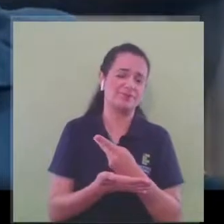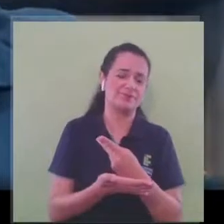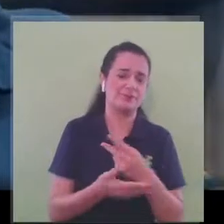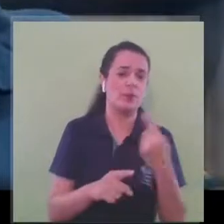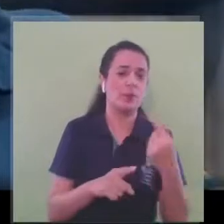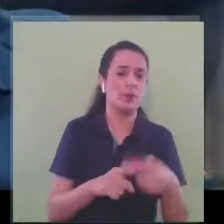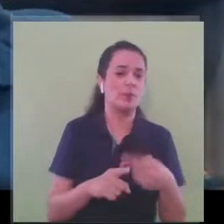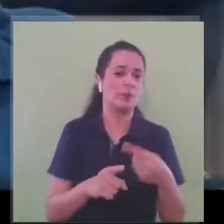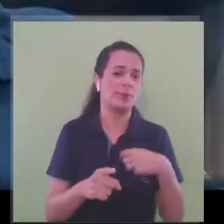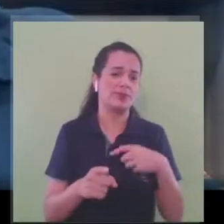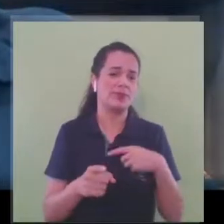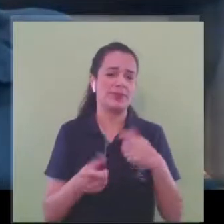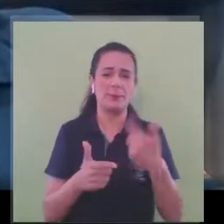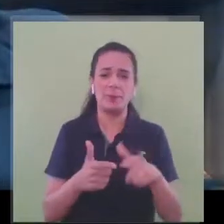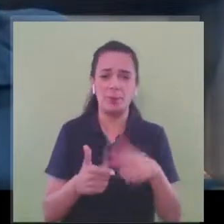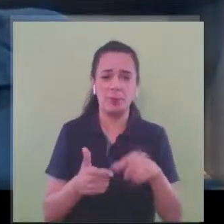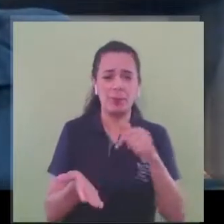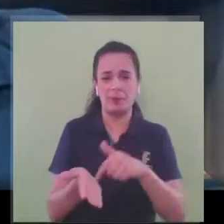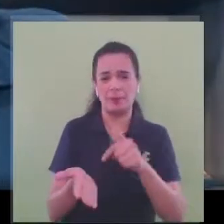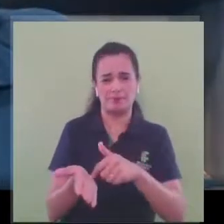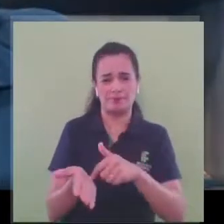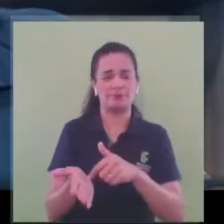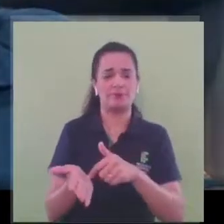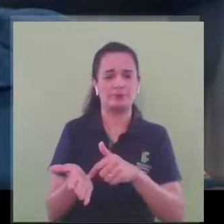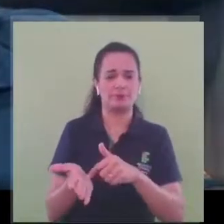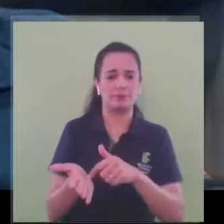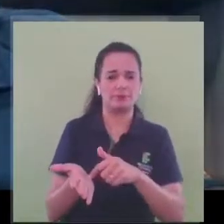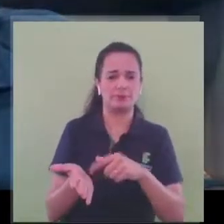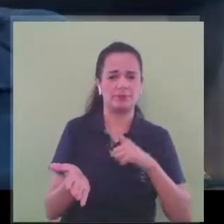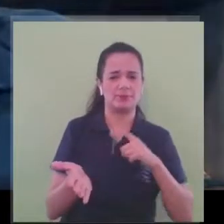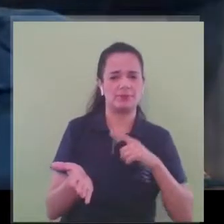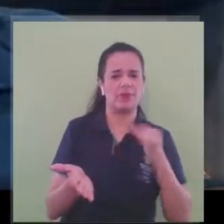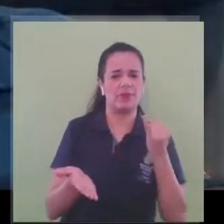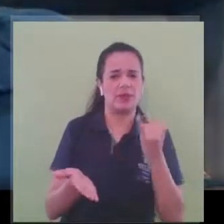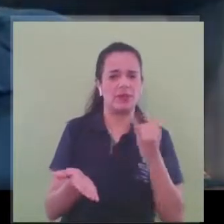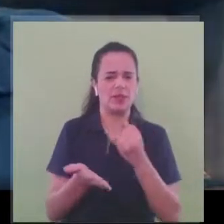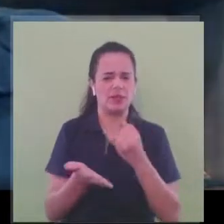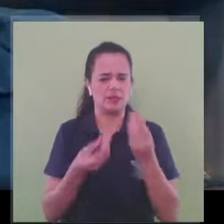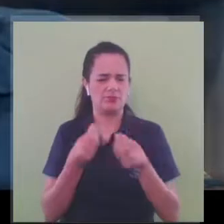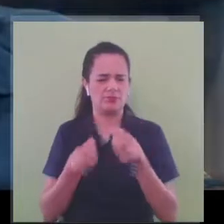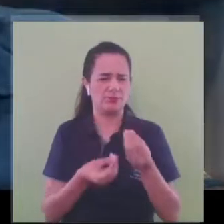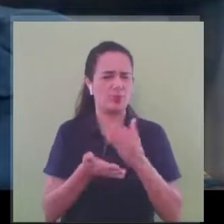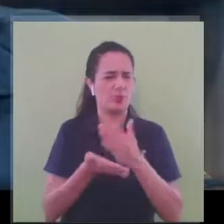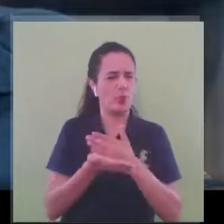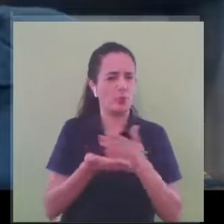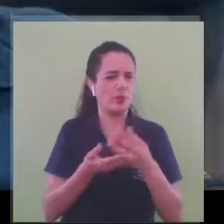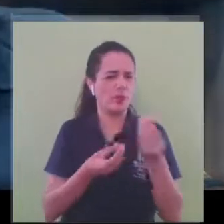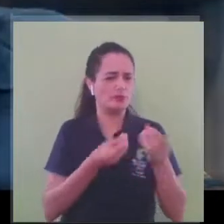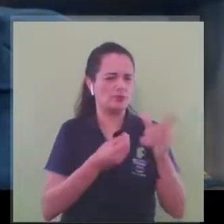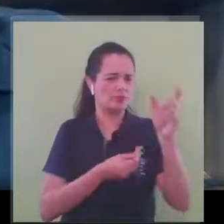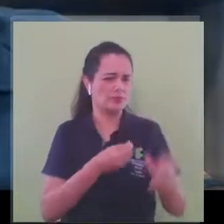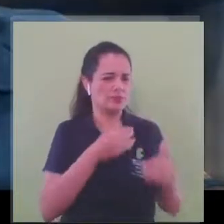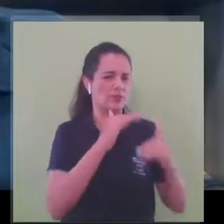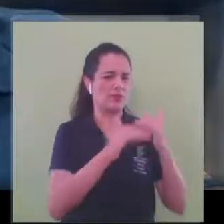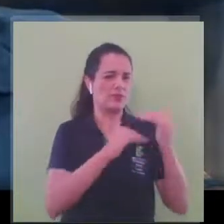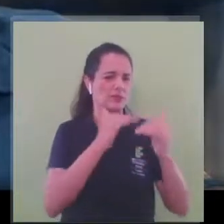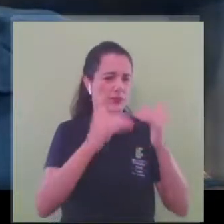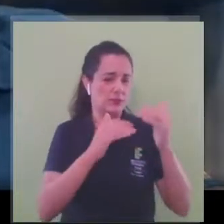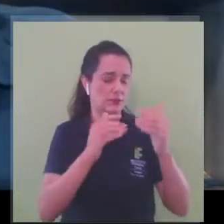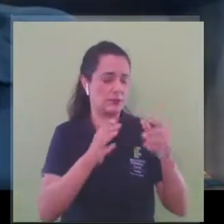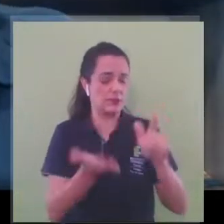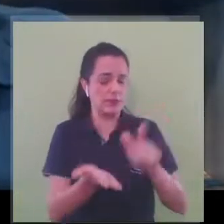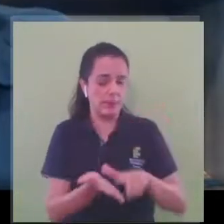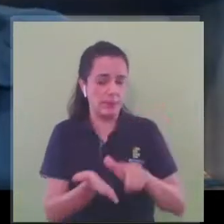sendo algo interessante, até porque tira um pouco da própria iniciativa intelectual da própria pessoa de se desenvolver, fazer suas próprias